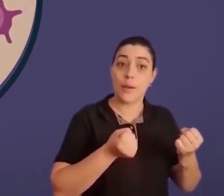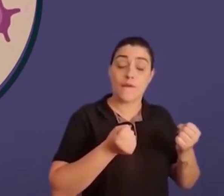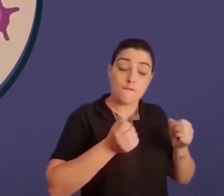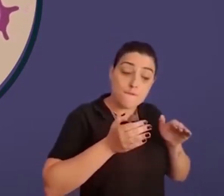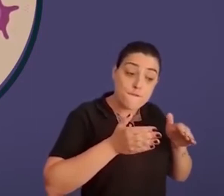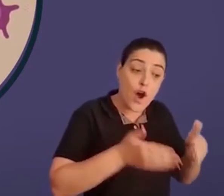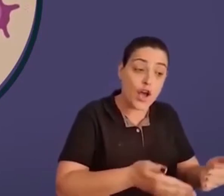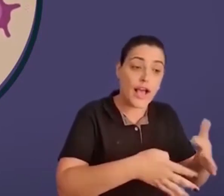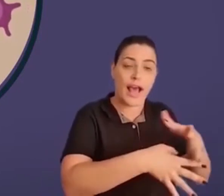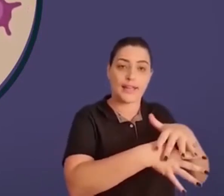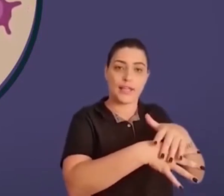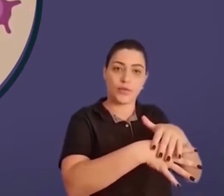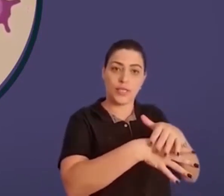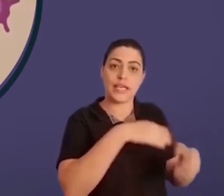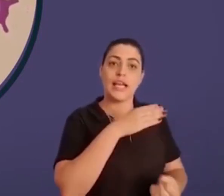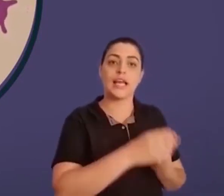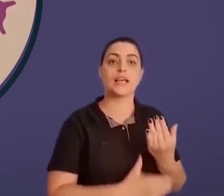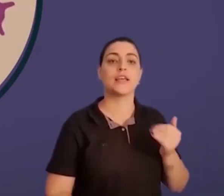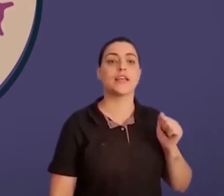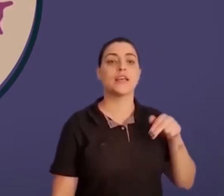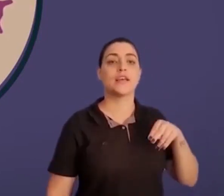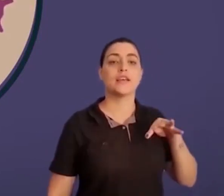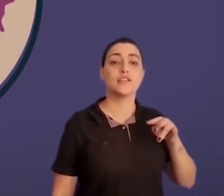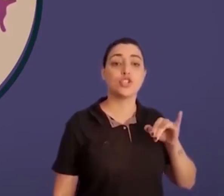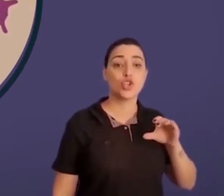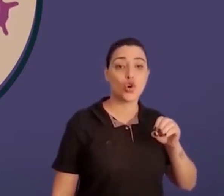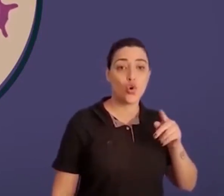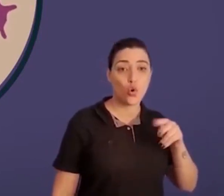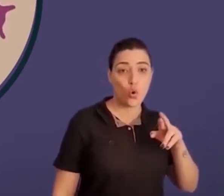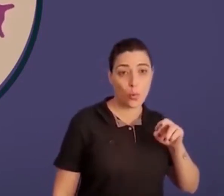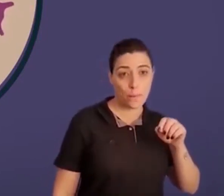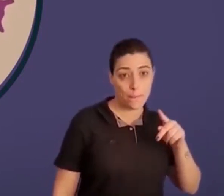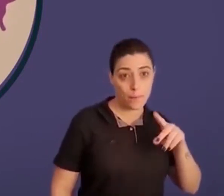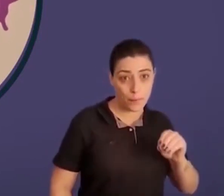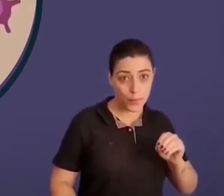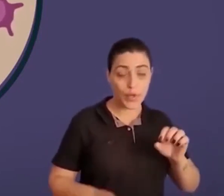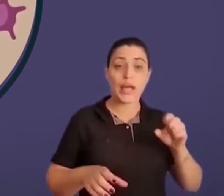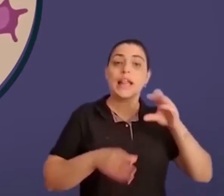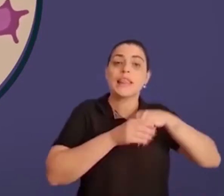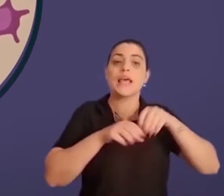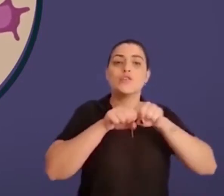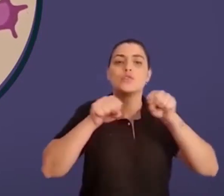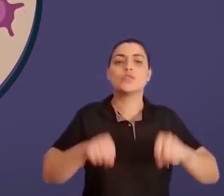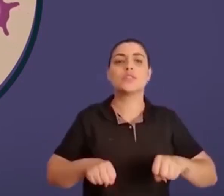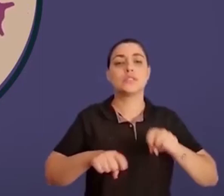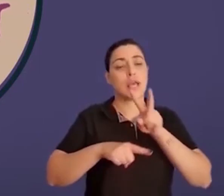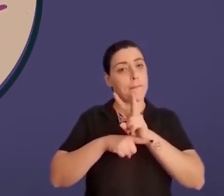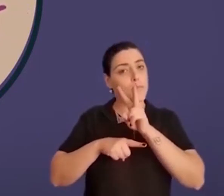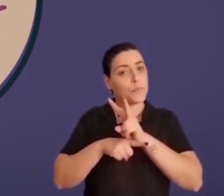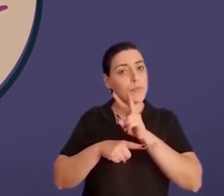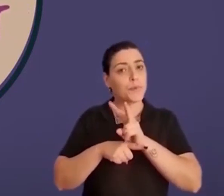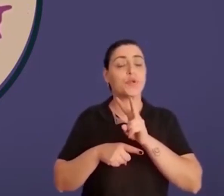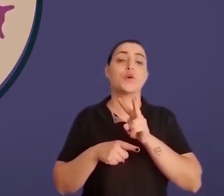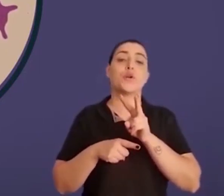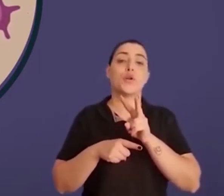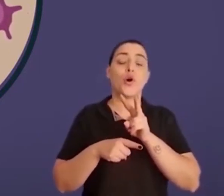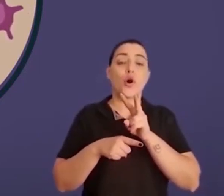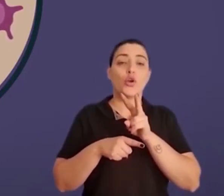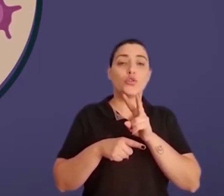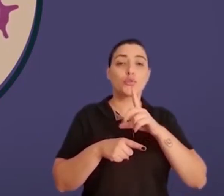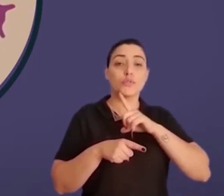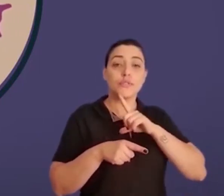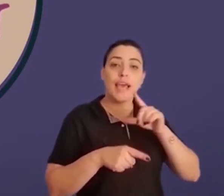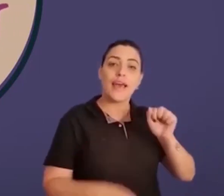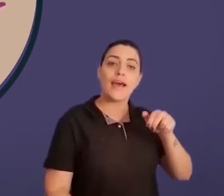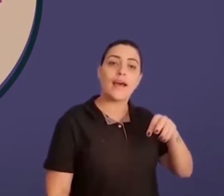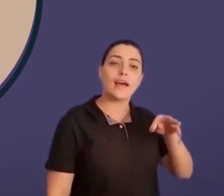de anticorpos para proteger o nosso organismo. Os anticorpos, normalmente, são memorizados pelo sistema imunológico, que age mais